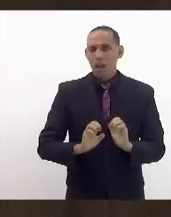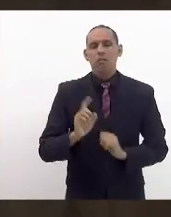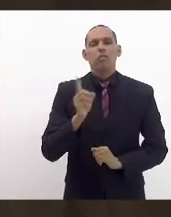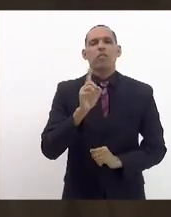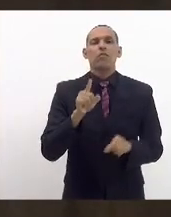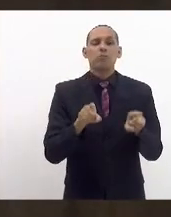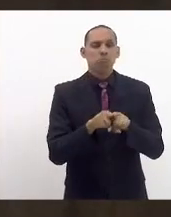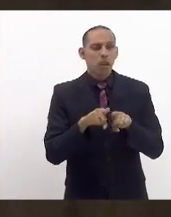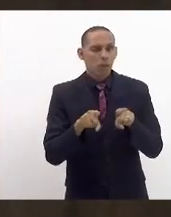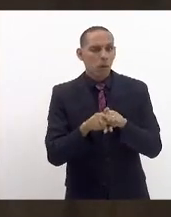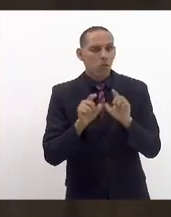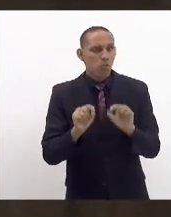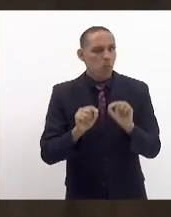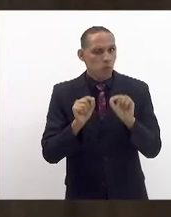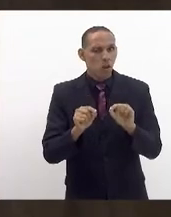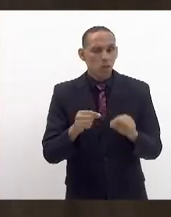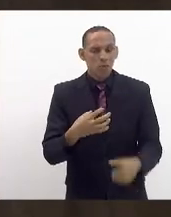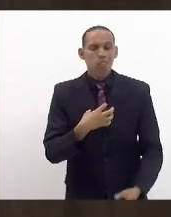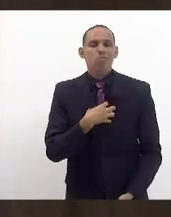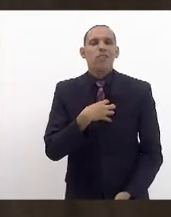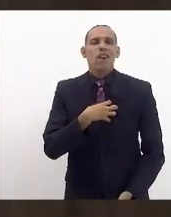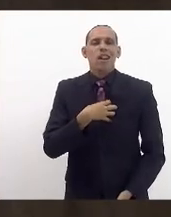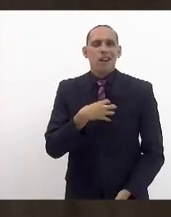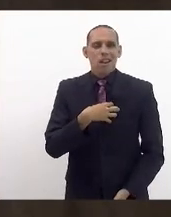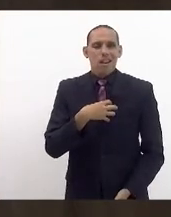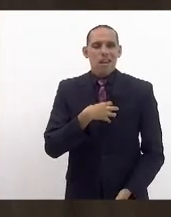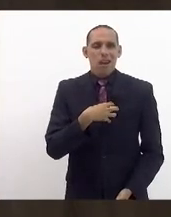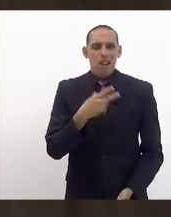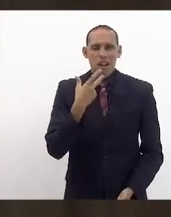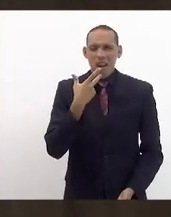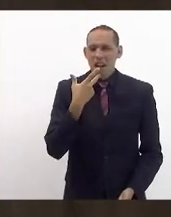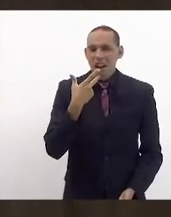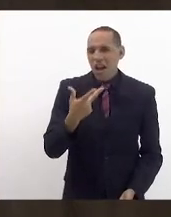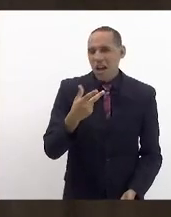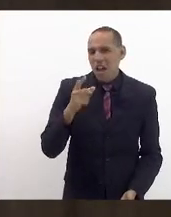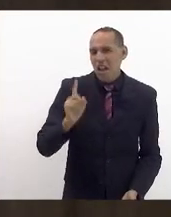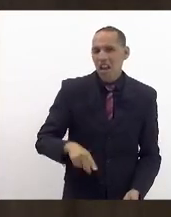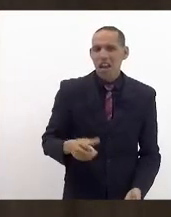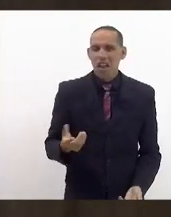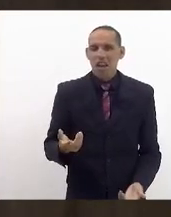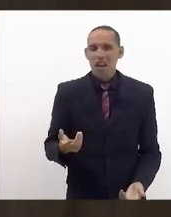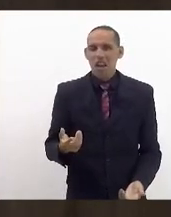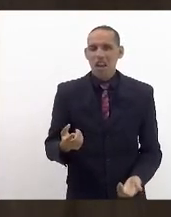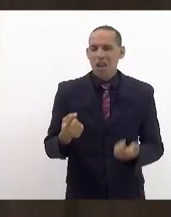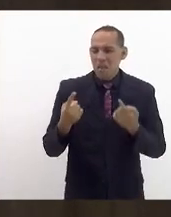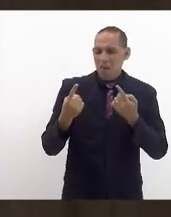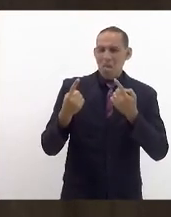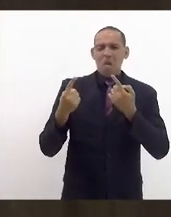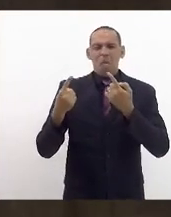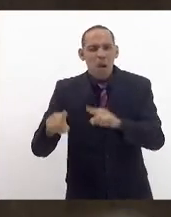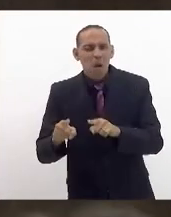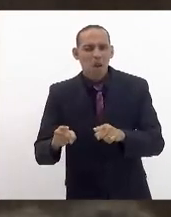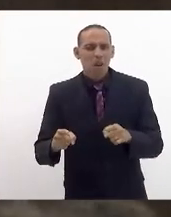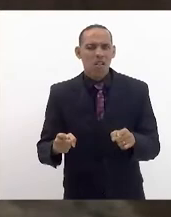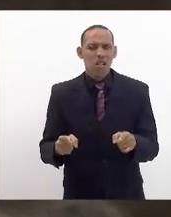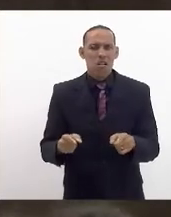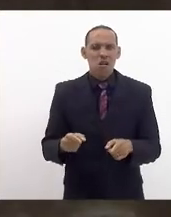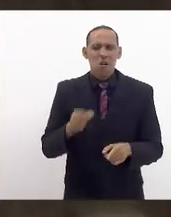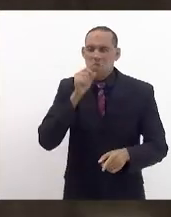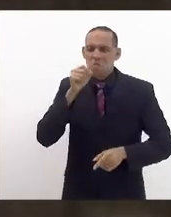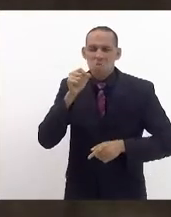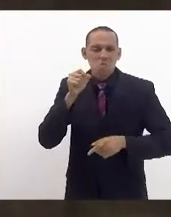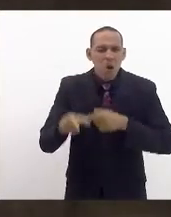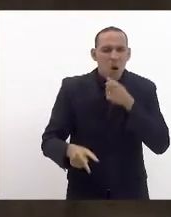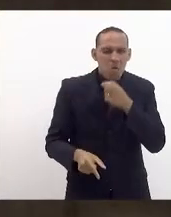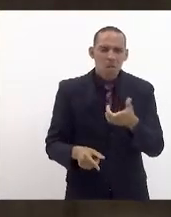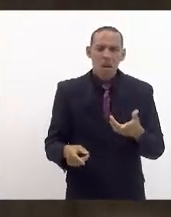relação à forma, à fala, que é uma fala agressiva demais para o trabalho que a